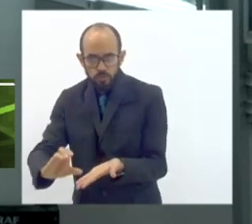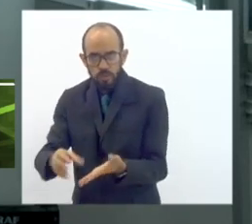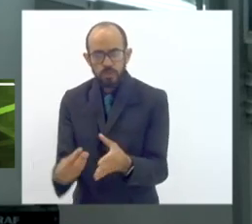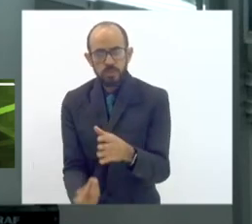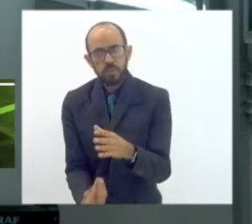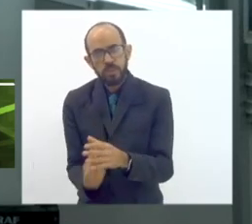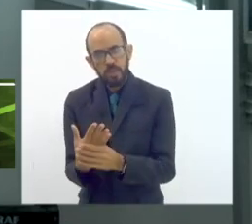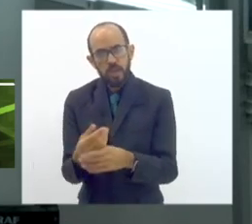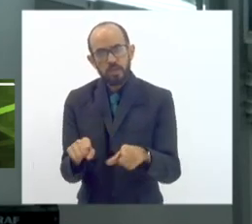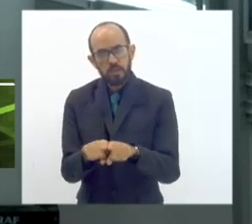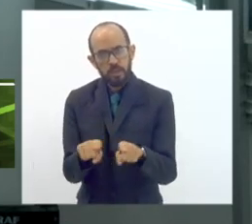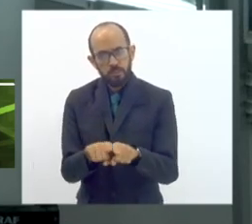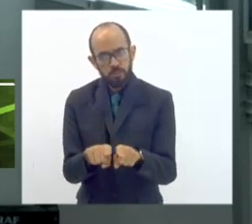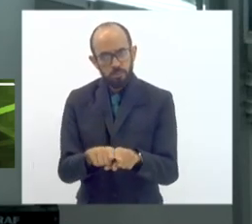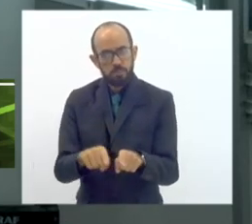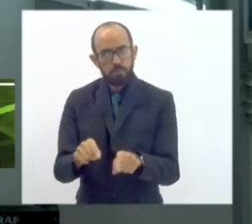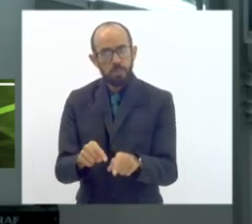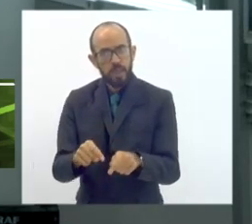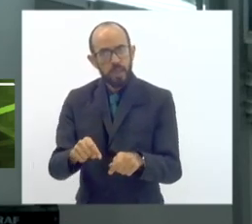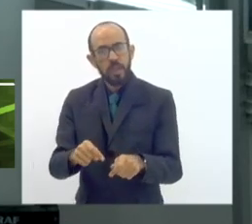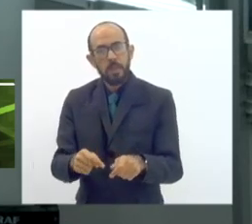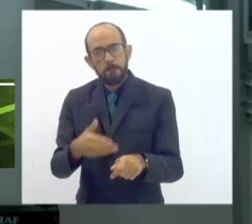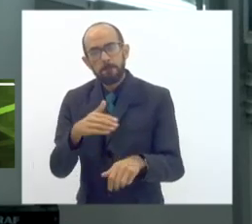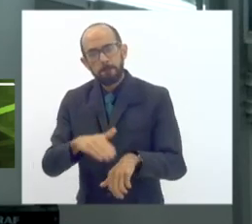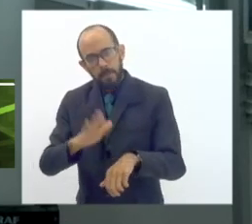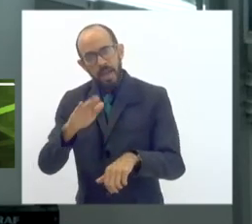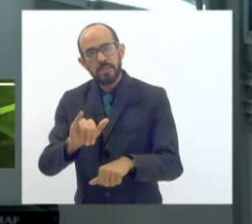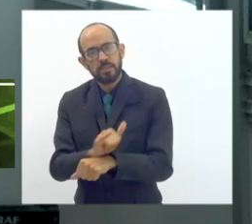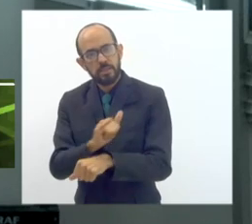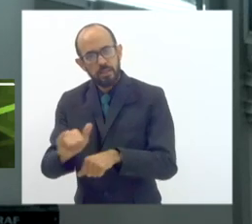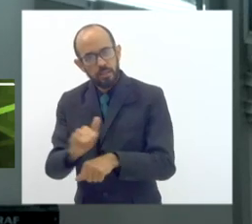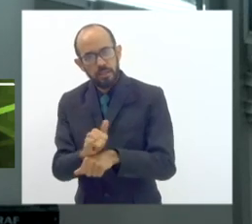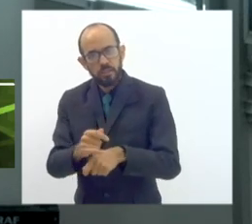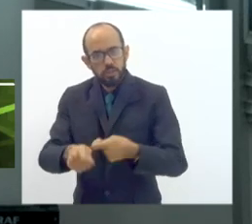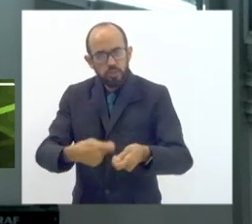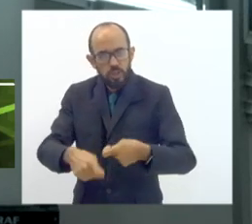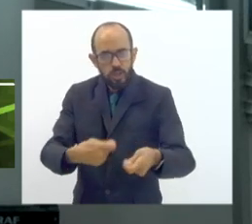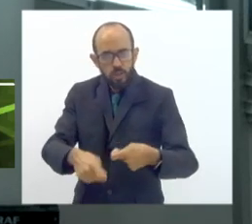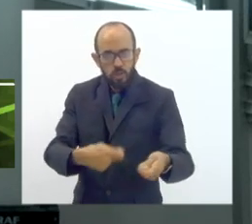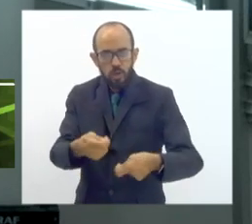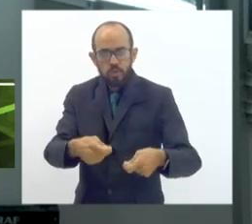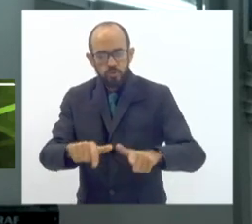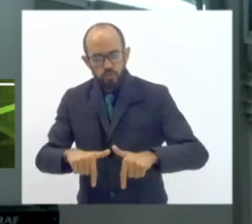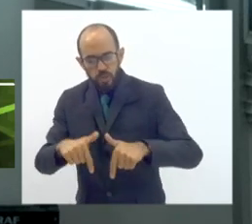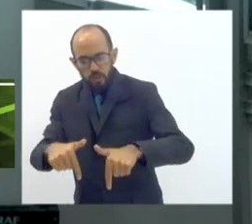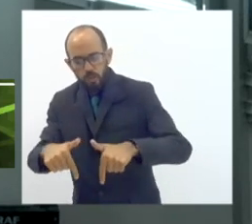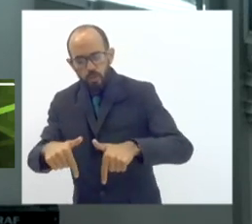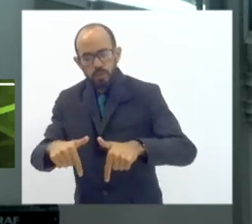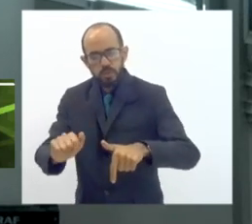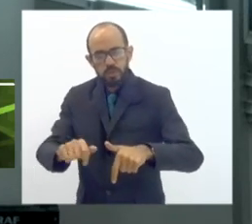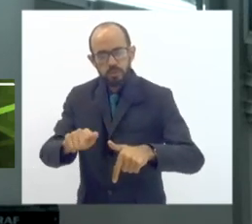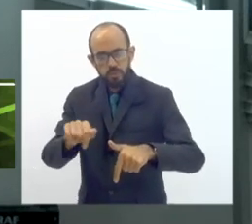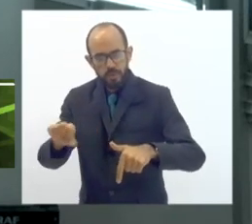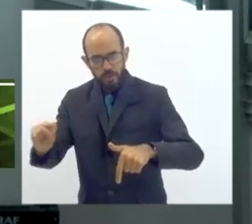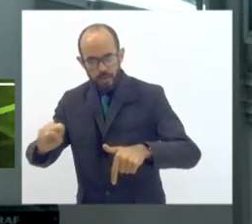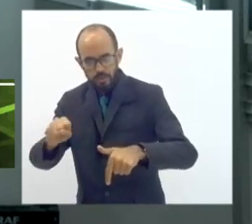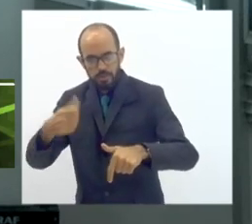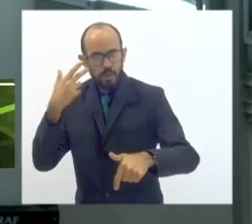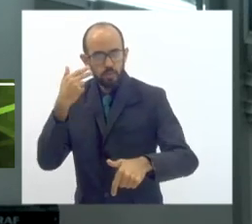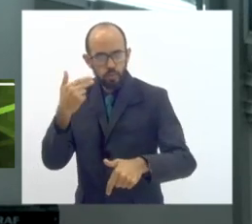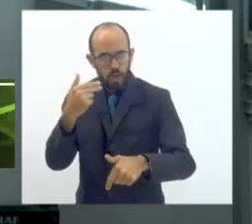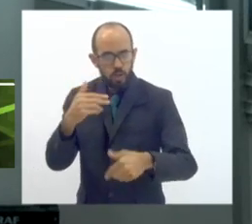e incrementar o ambiente de negócios, aumentar a segurança jurídica para os atores da indústria de gás natural e desenvolver a